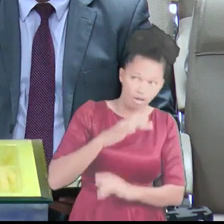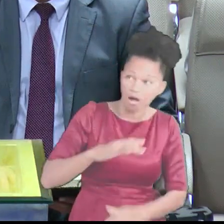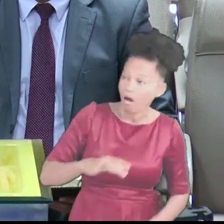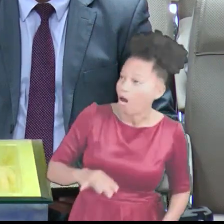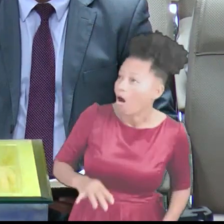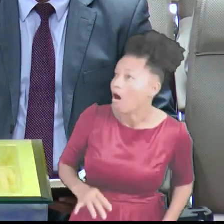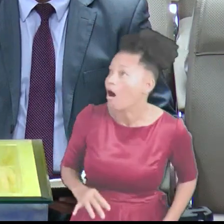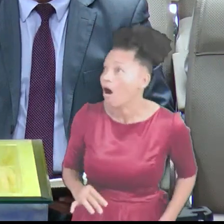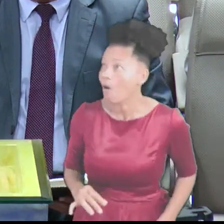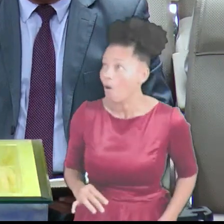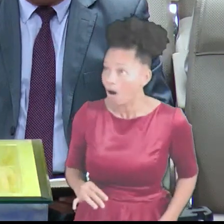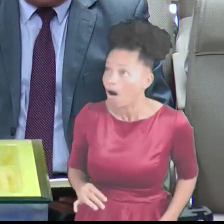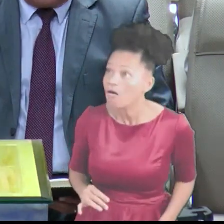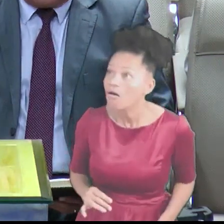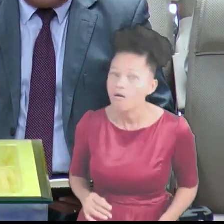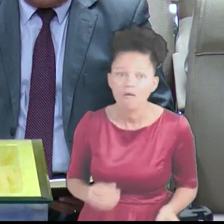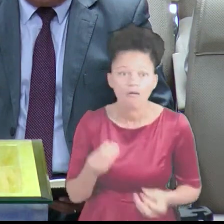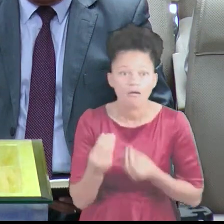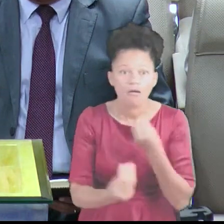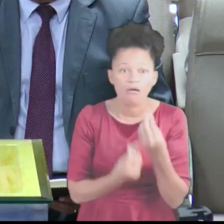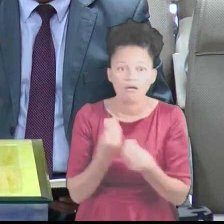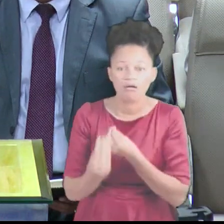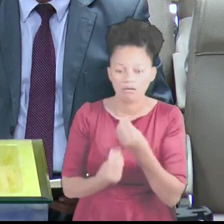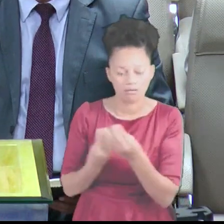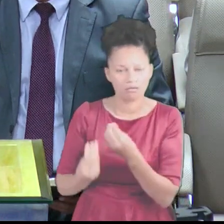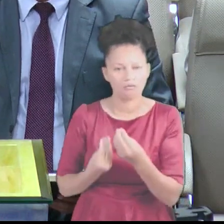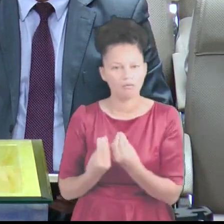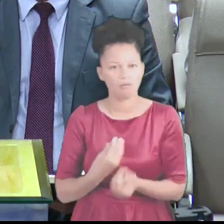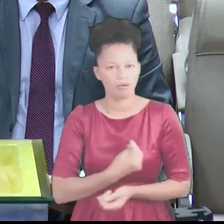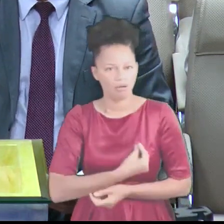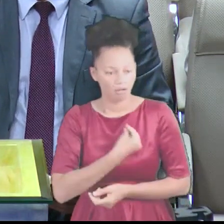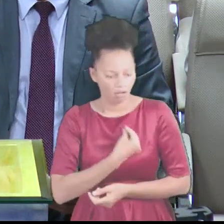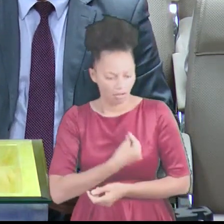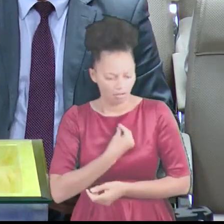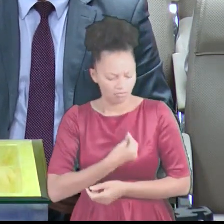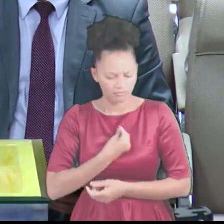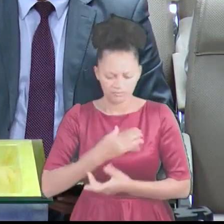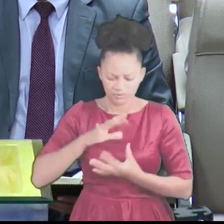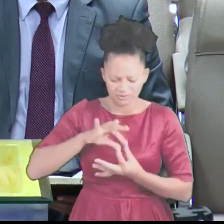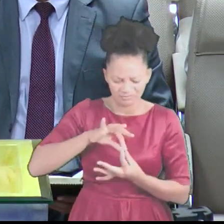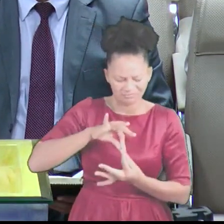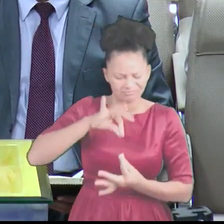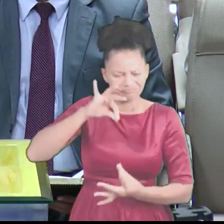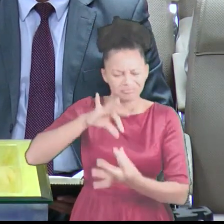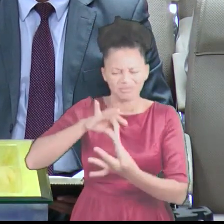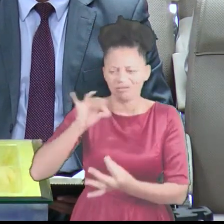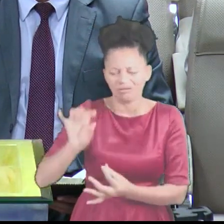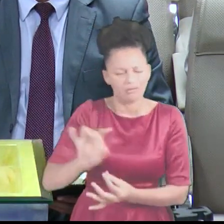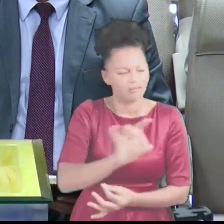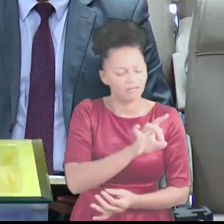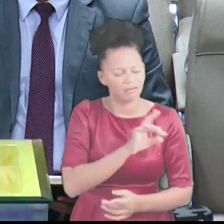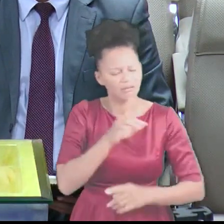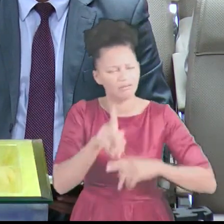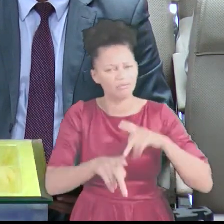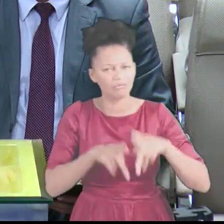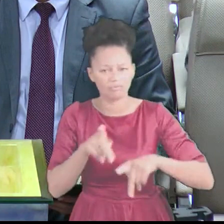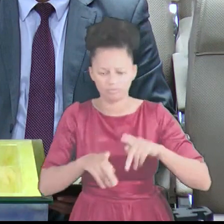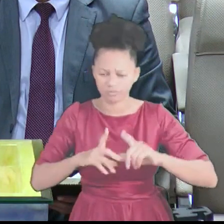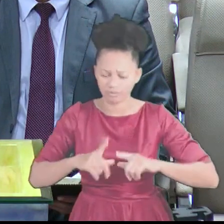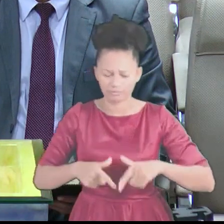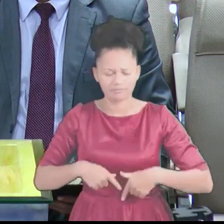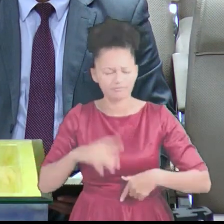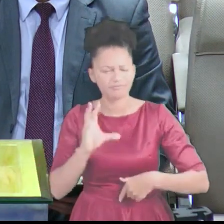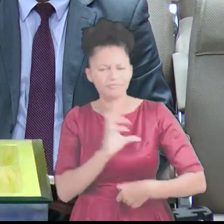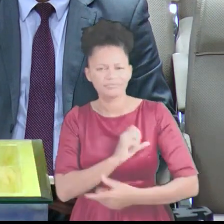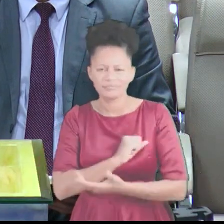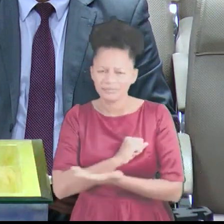ver a situação espiritual de seu povo. E meus queridos irmãos, eu